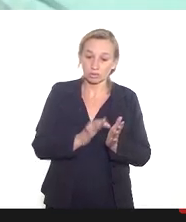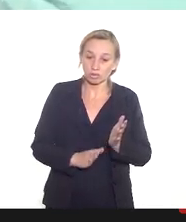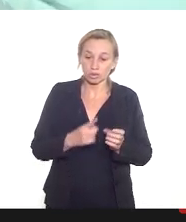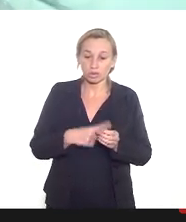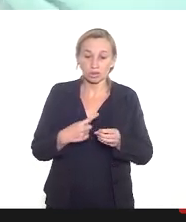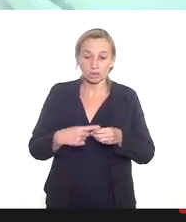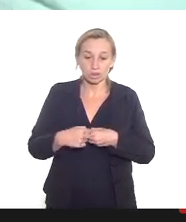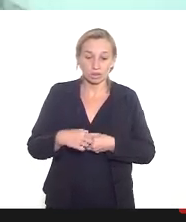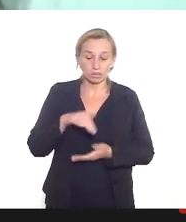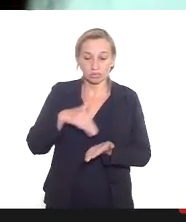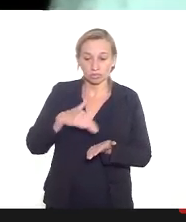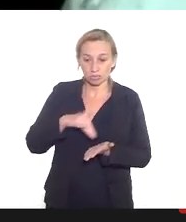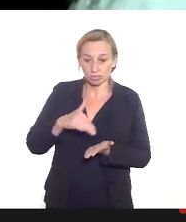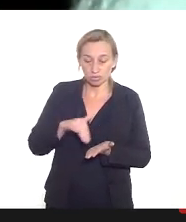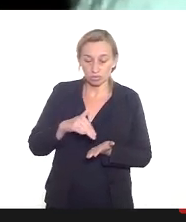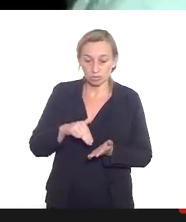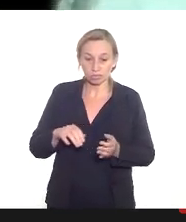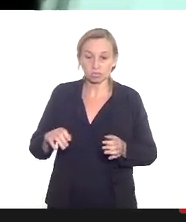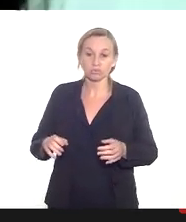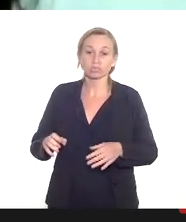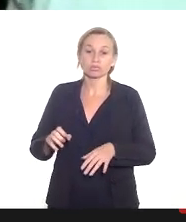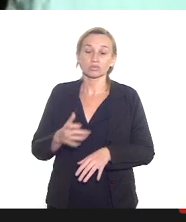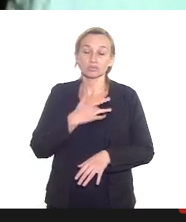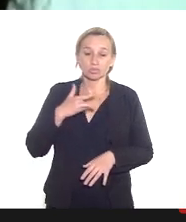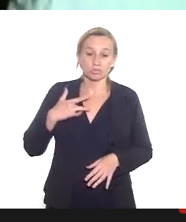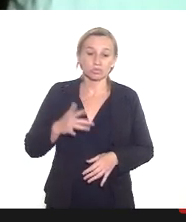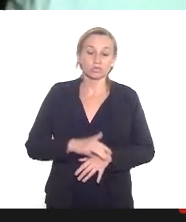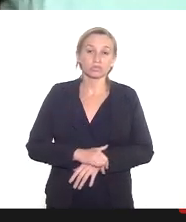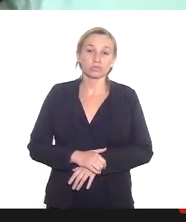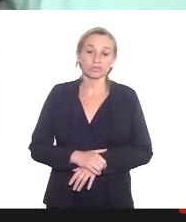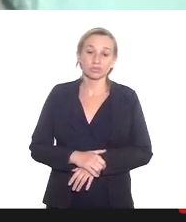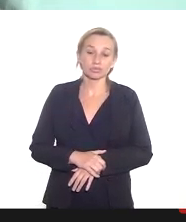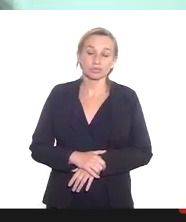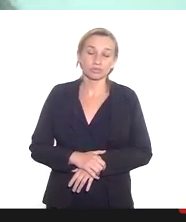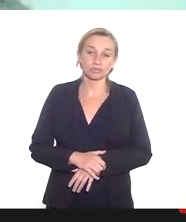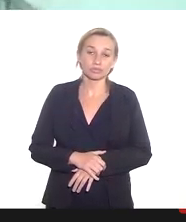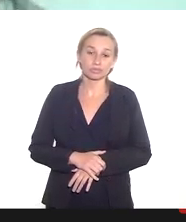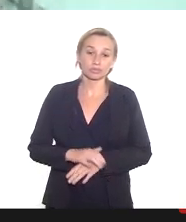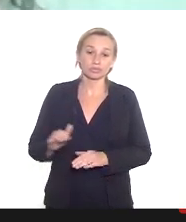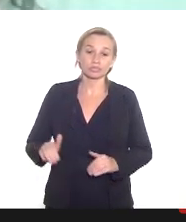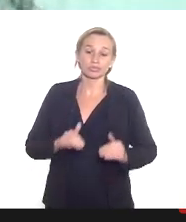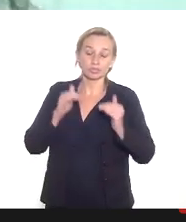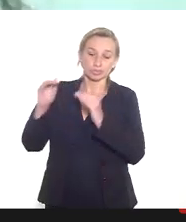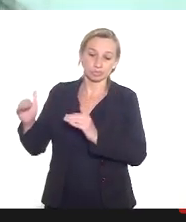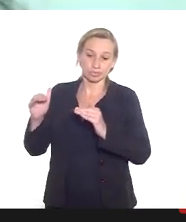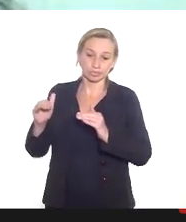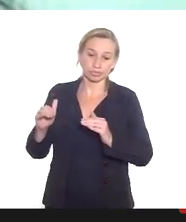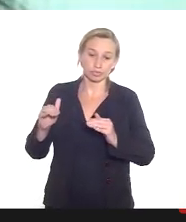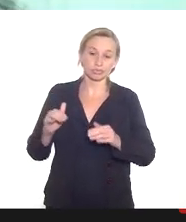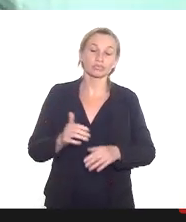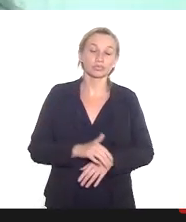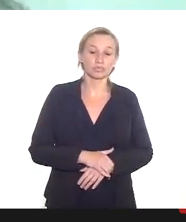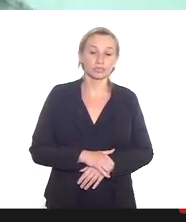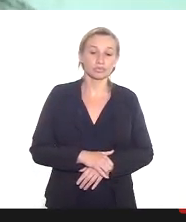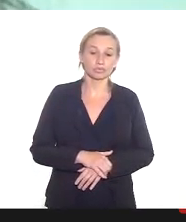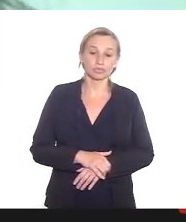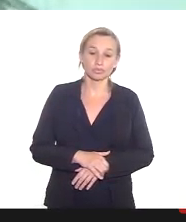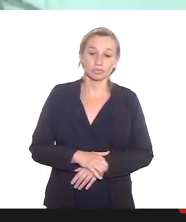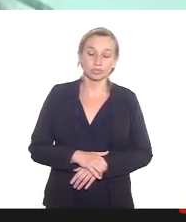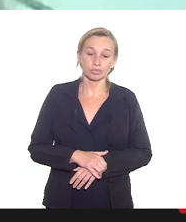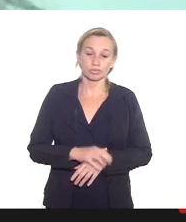Municipal de Saúde por meio da gerência de área técnica é a lotado na superintendência de atenção primária e na